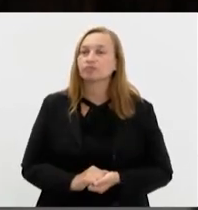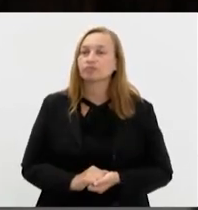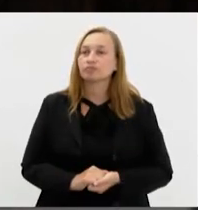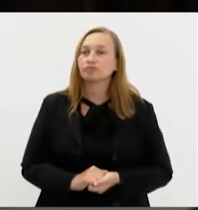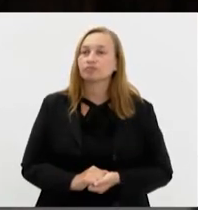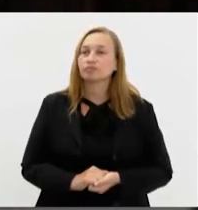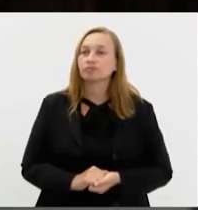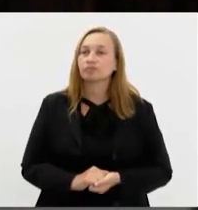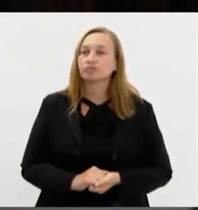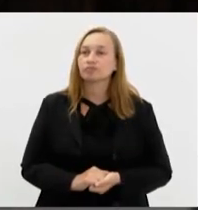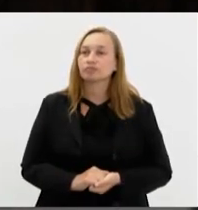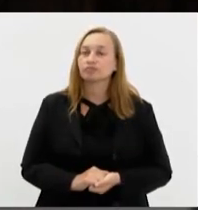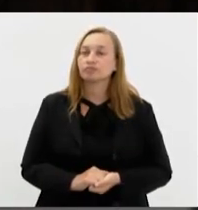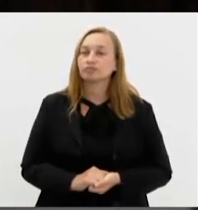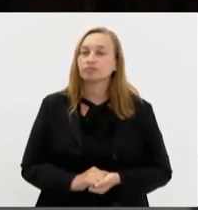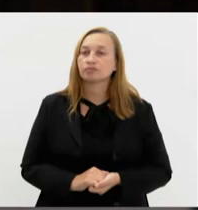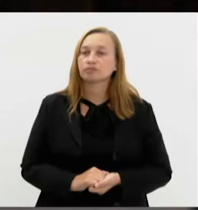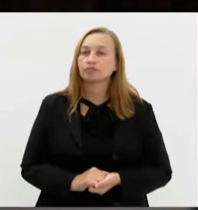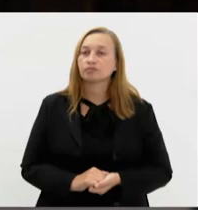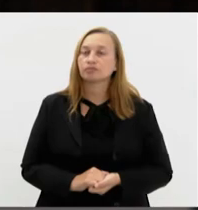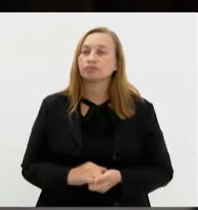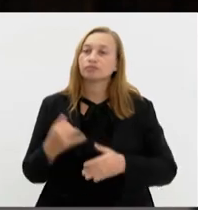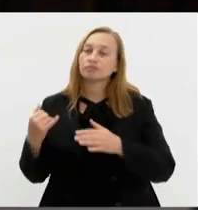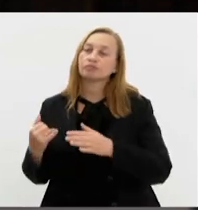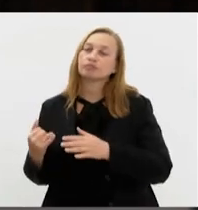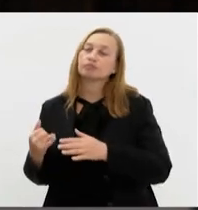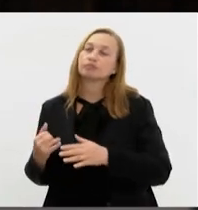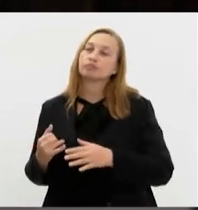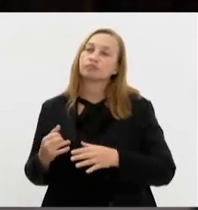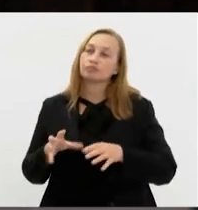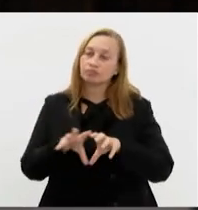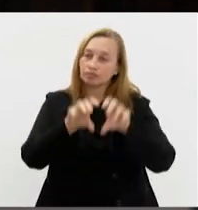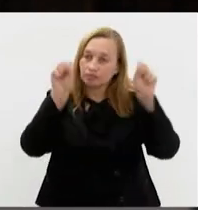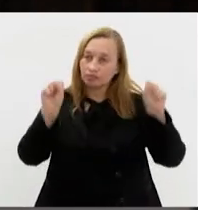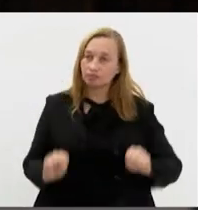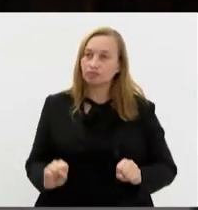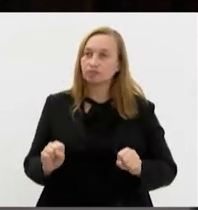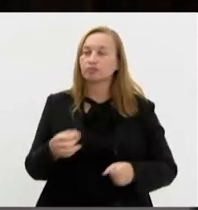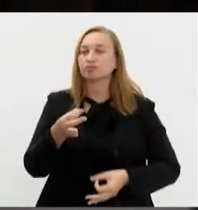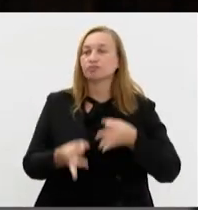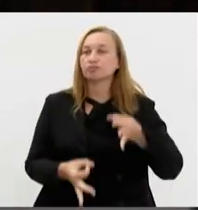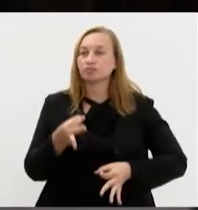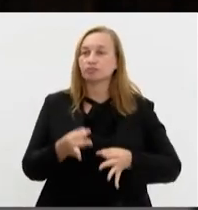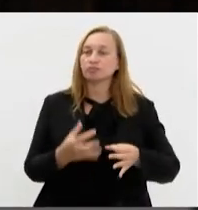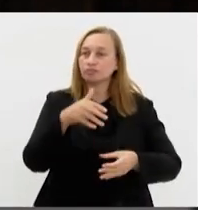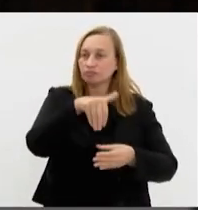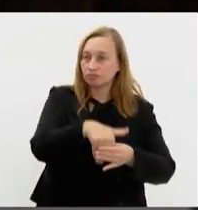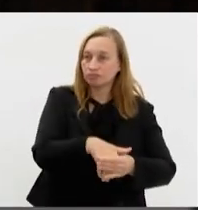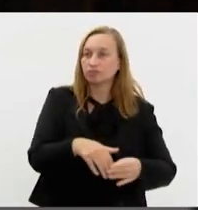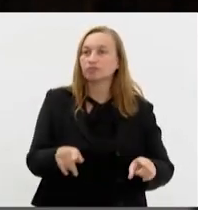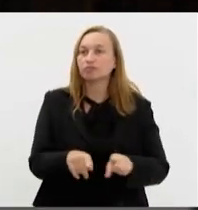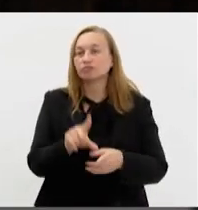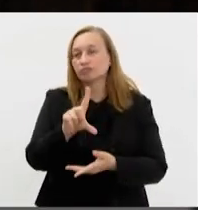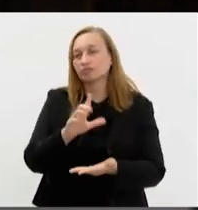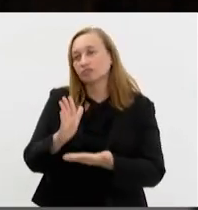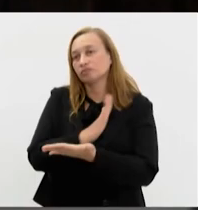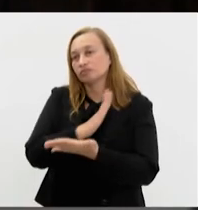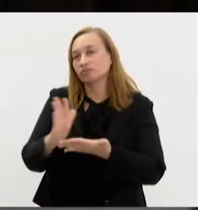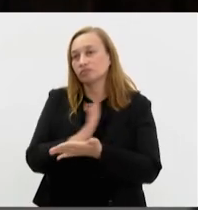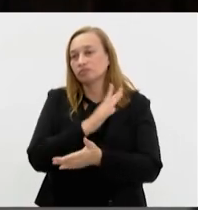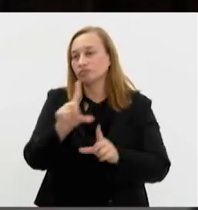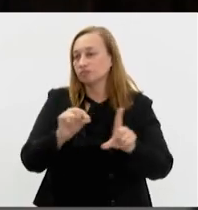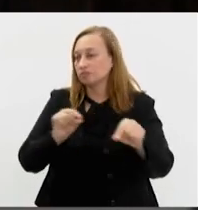especialmente pelos atores do sistema de jí eleitoral falando também um pouco Dr Márcio de algumas decisões recentes do